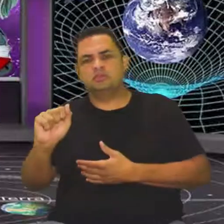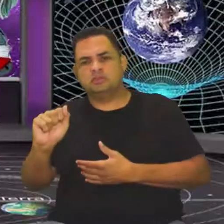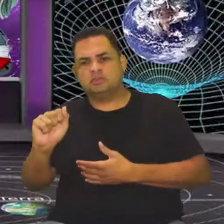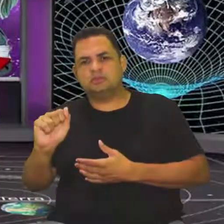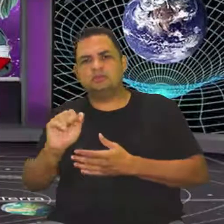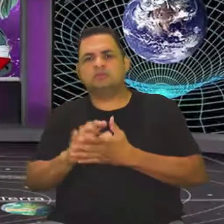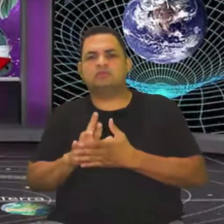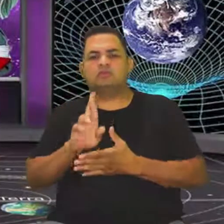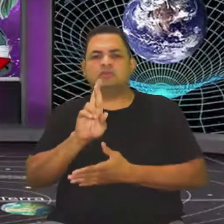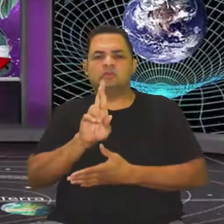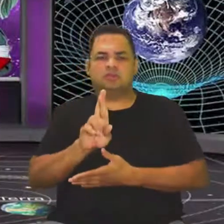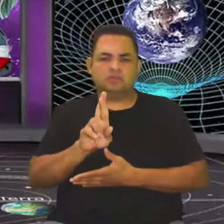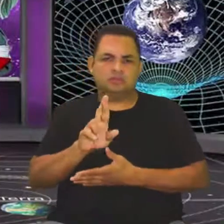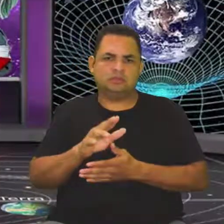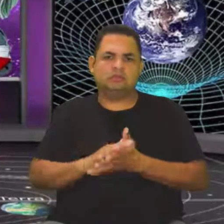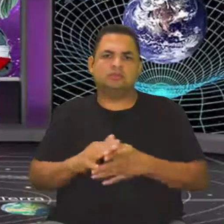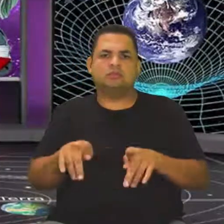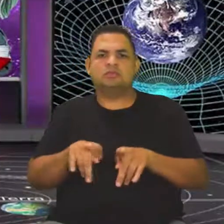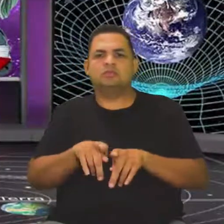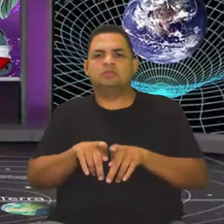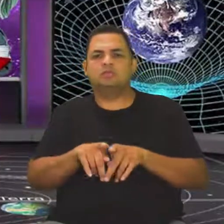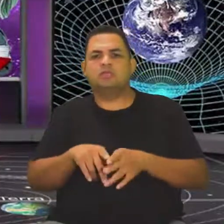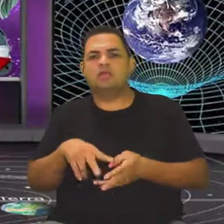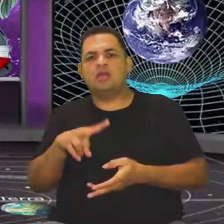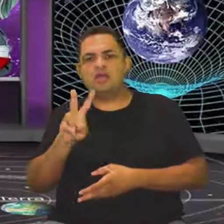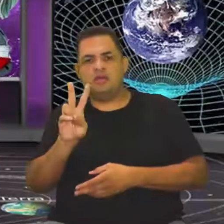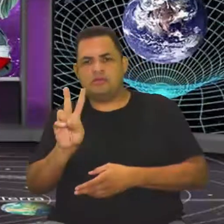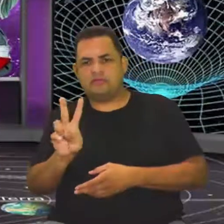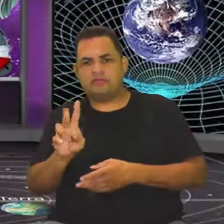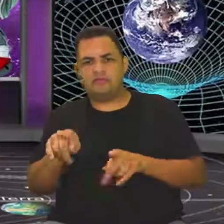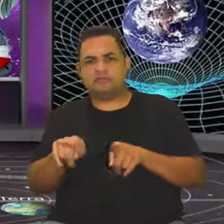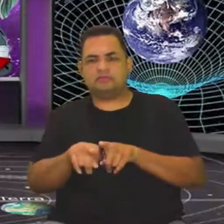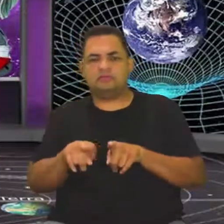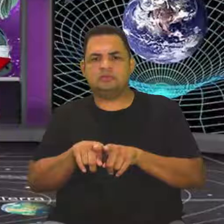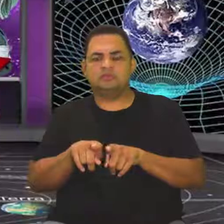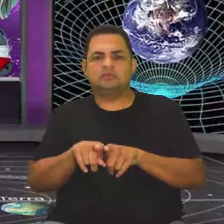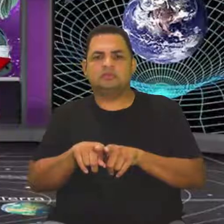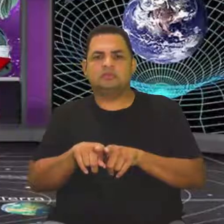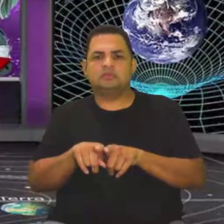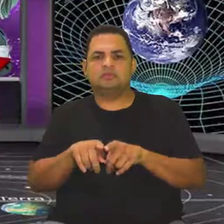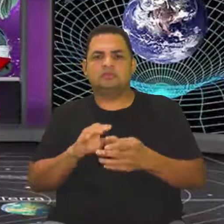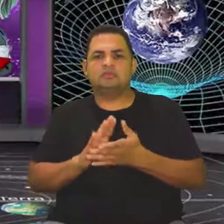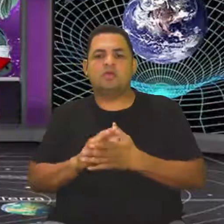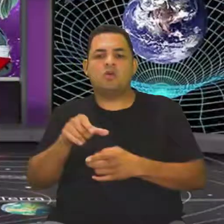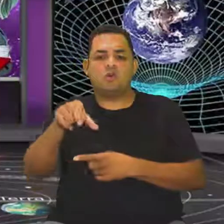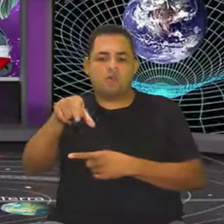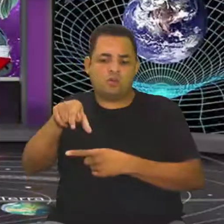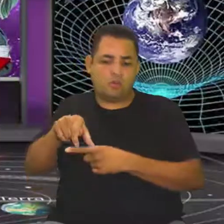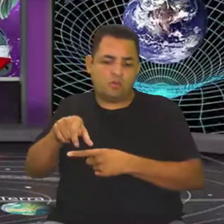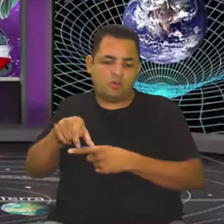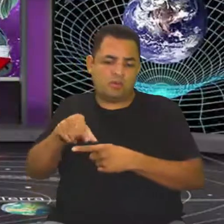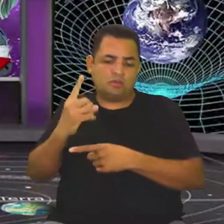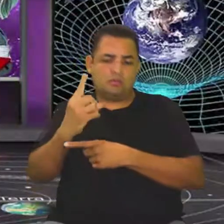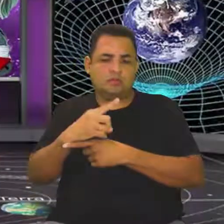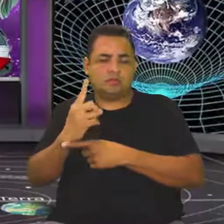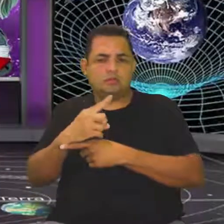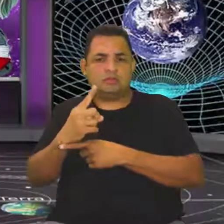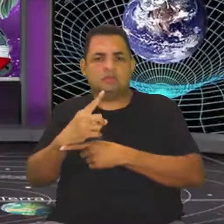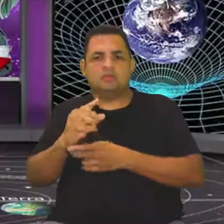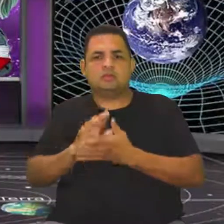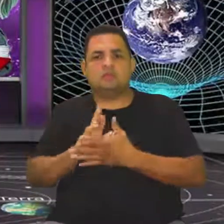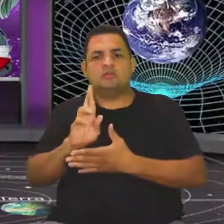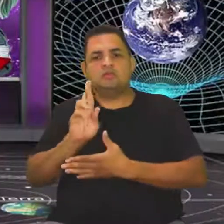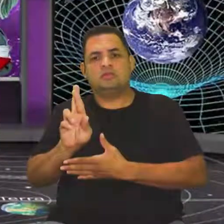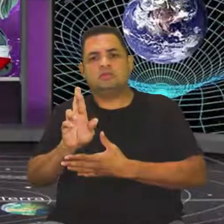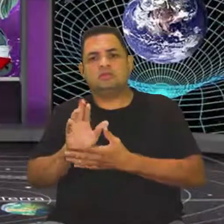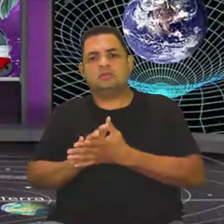medidas de resistência, medidas de tensão. Em falar em resistência, nós temos o ohmímetro, né, que é para medir resistência, e